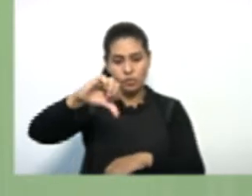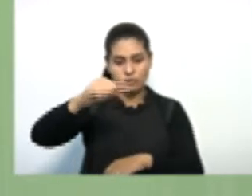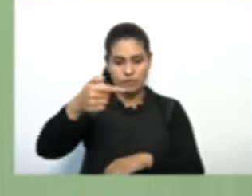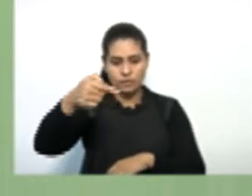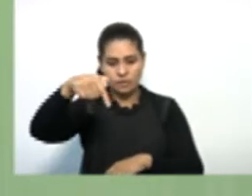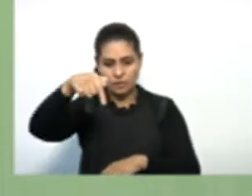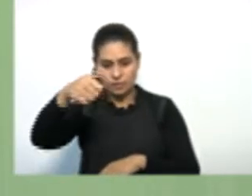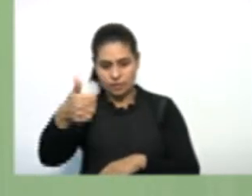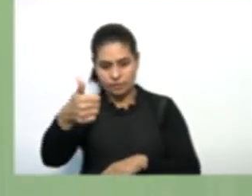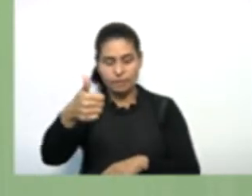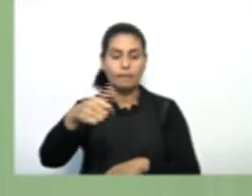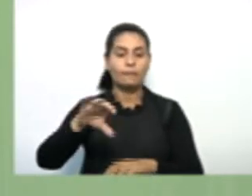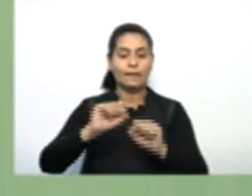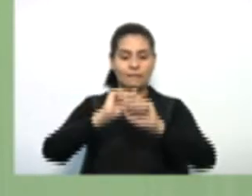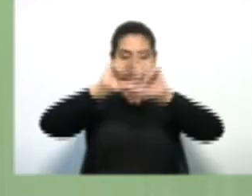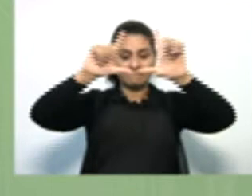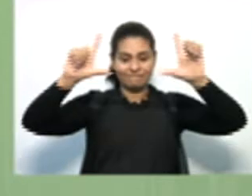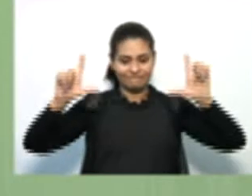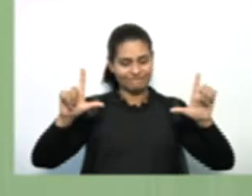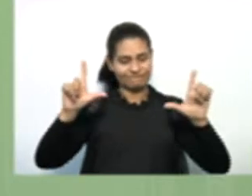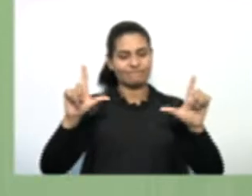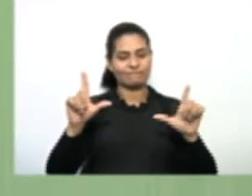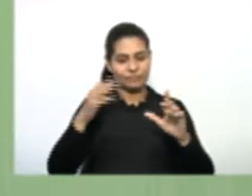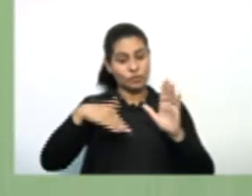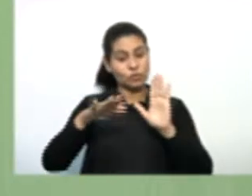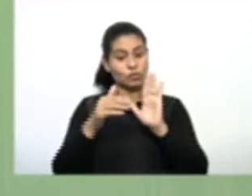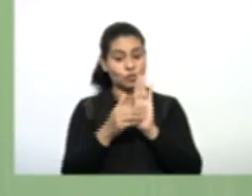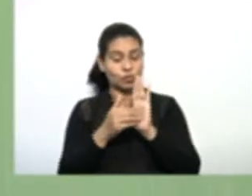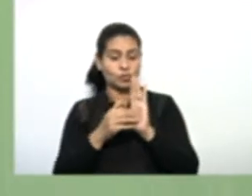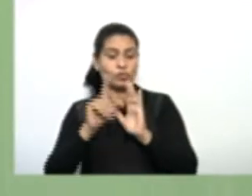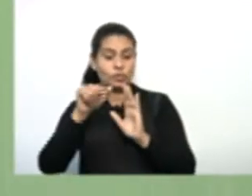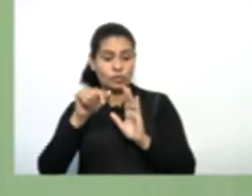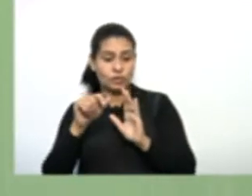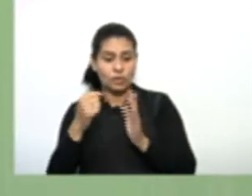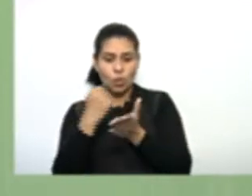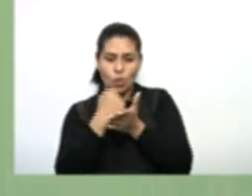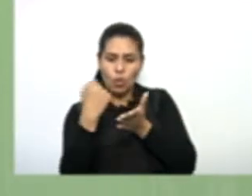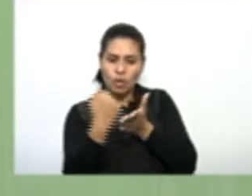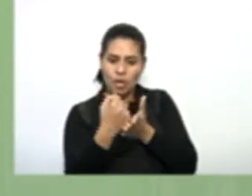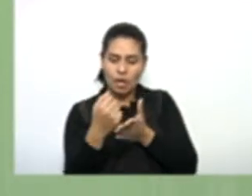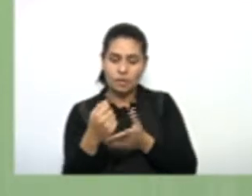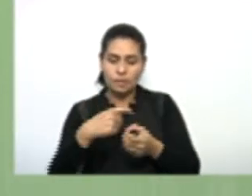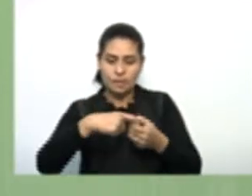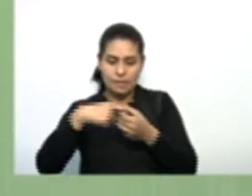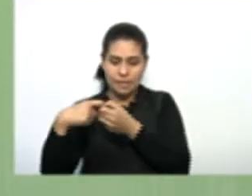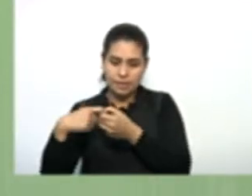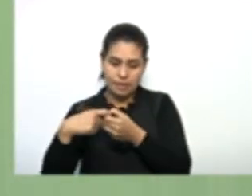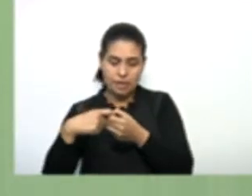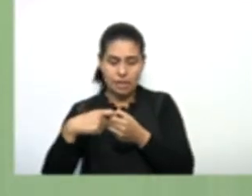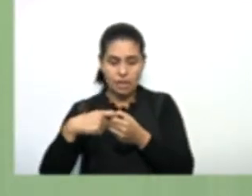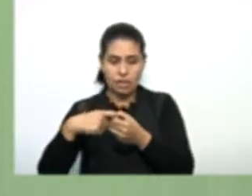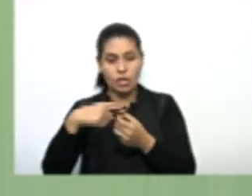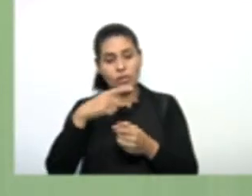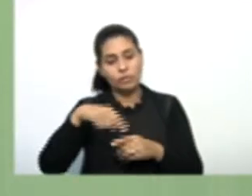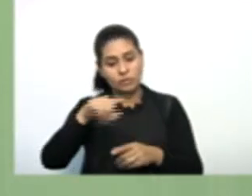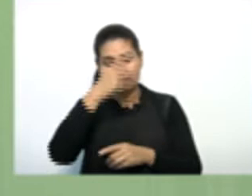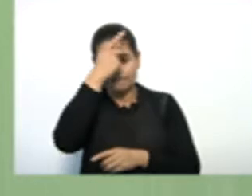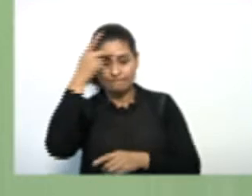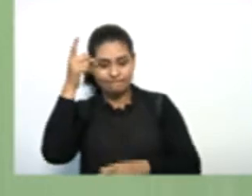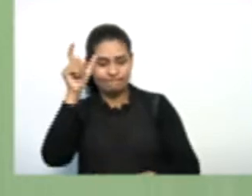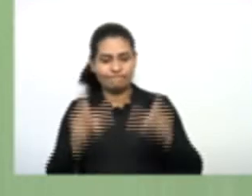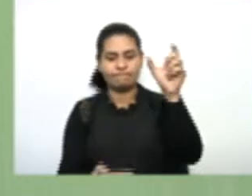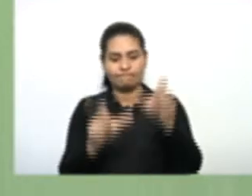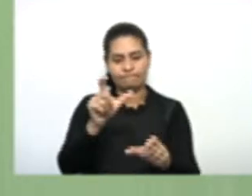1971, ele deixa claro que celebram contratos de sociedade cooperativa as pessoas